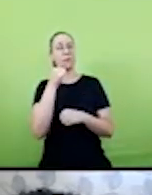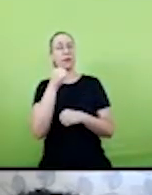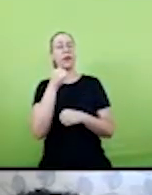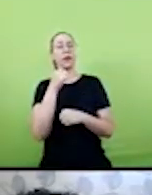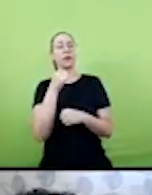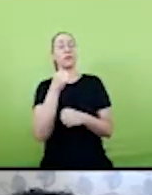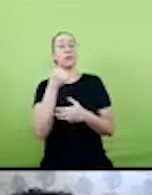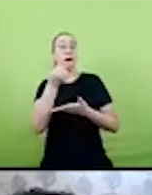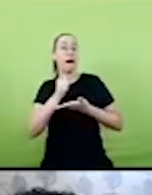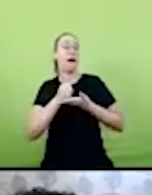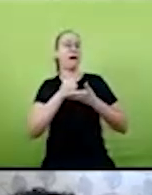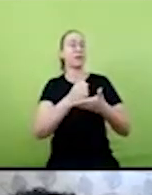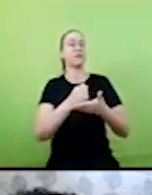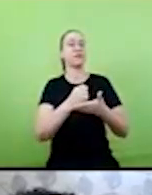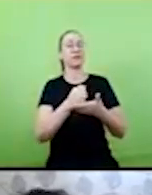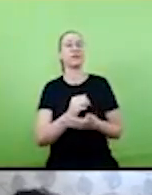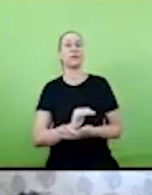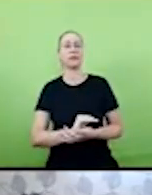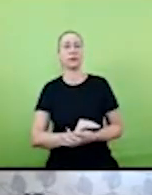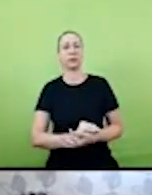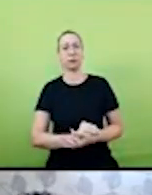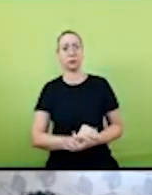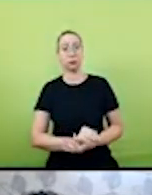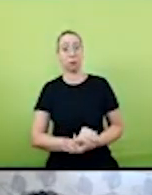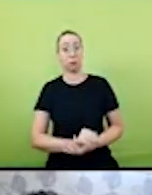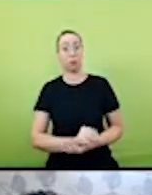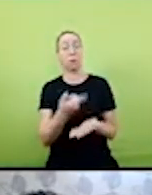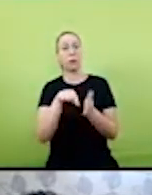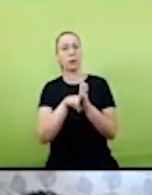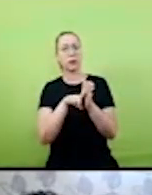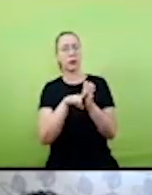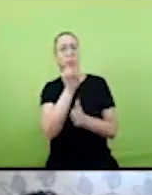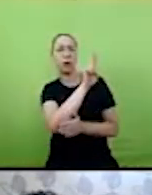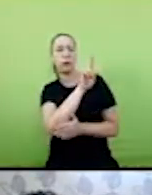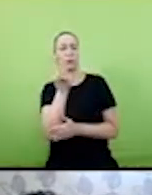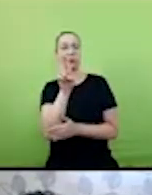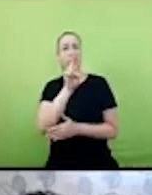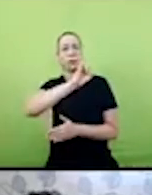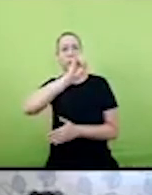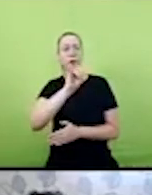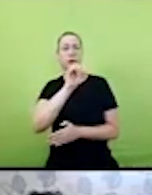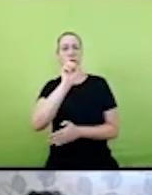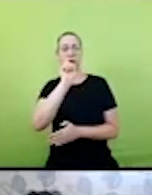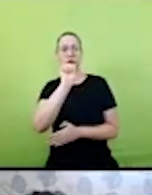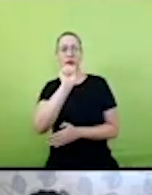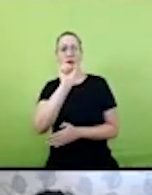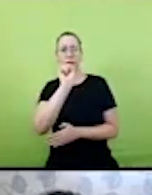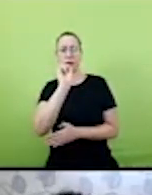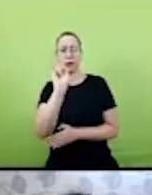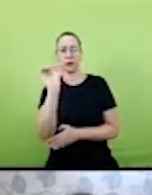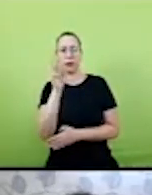chamada Jacira Mello, que ela faz já